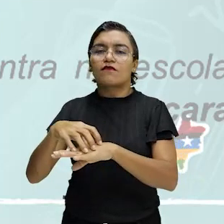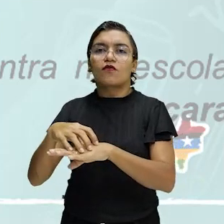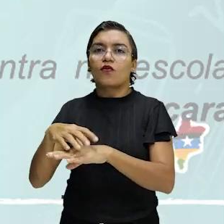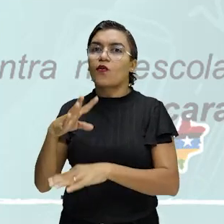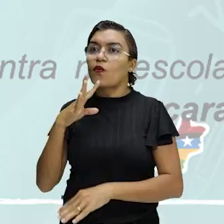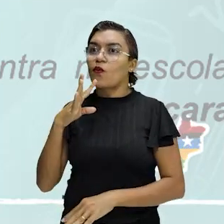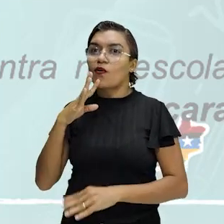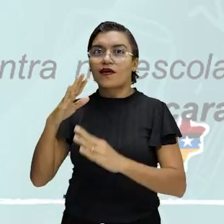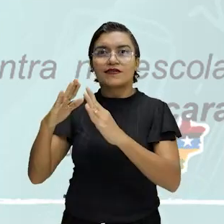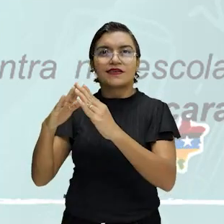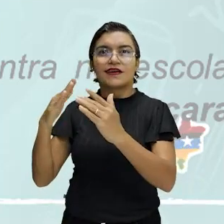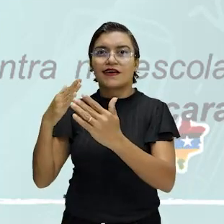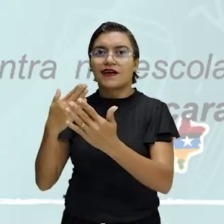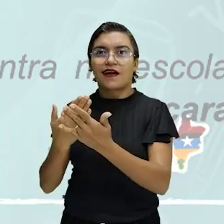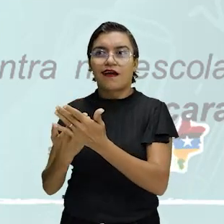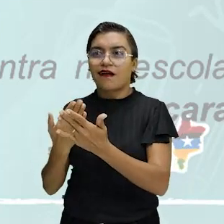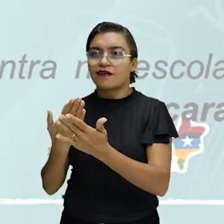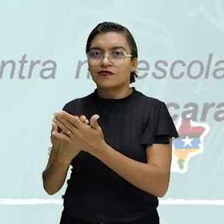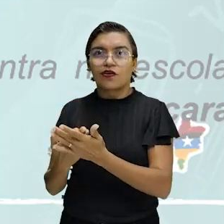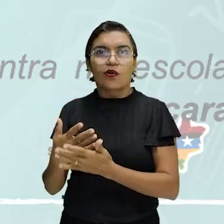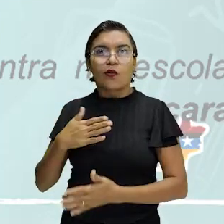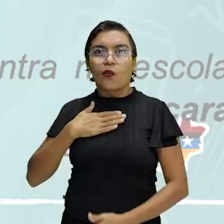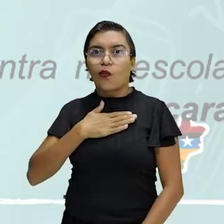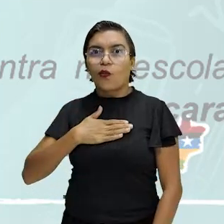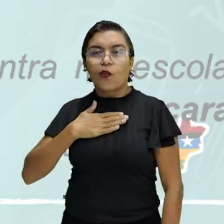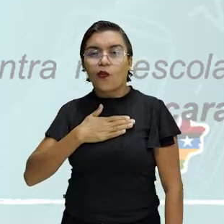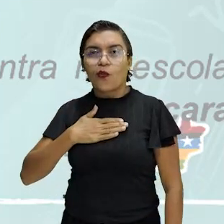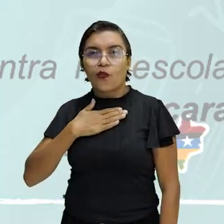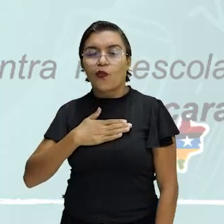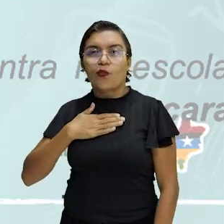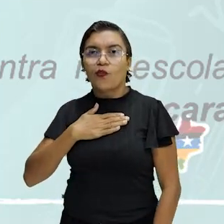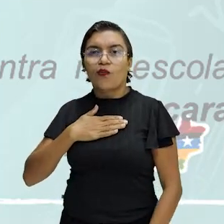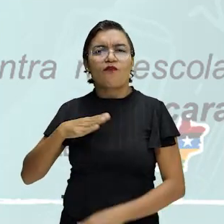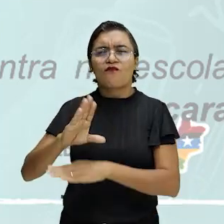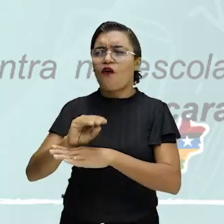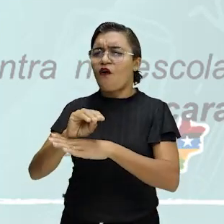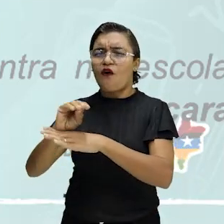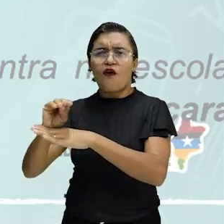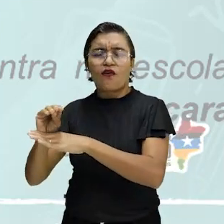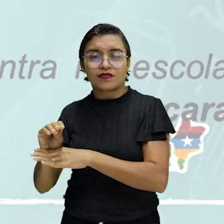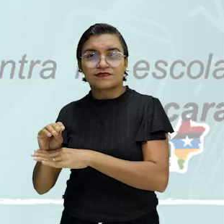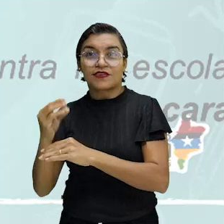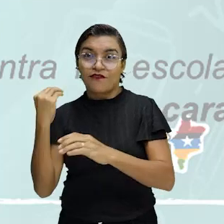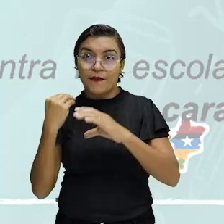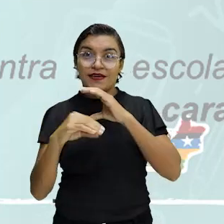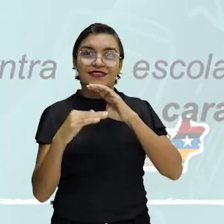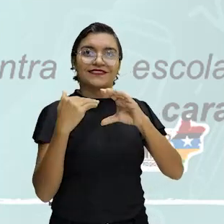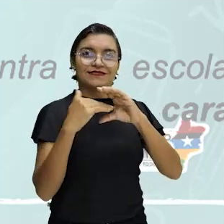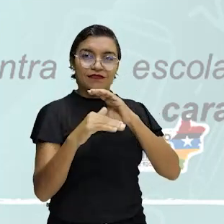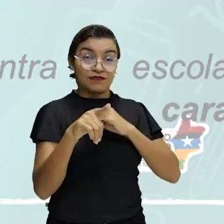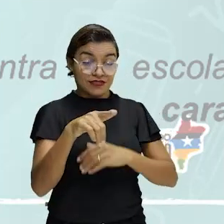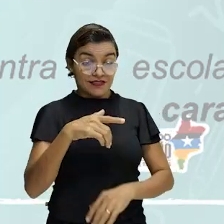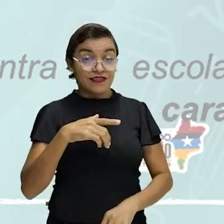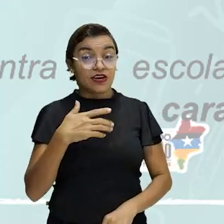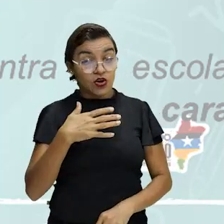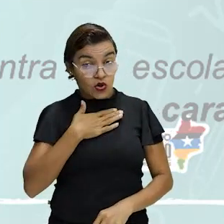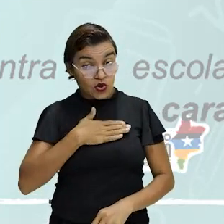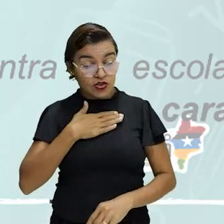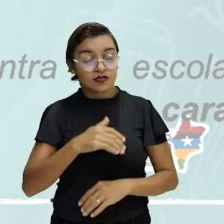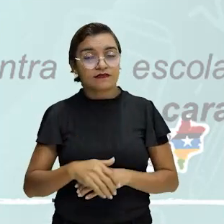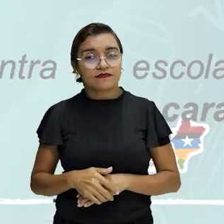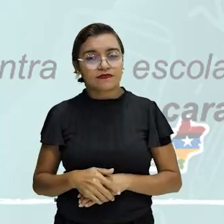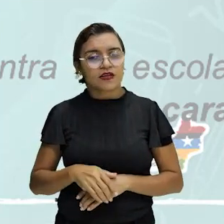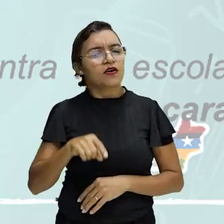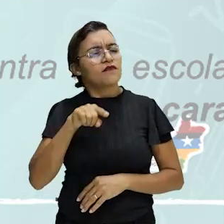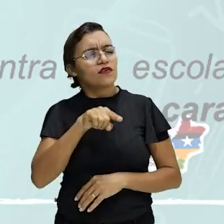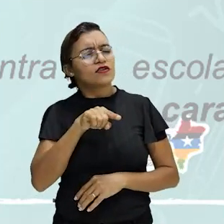me amarrei. A visita foi show e tirei várias fotos. Te mandei anexo, você vai adorar. E você? Curtiu bem